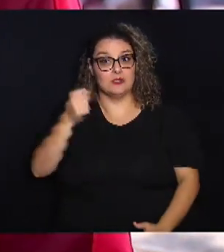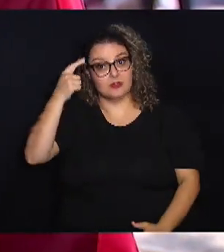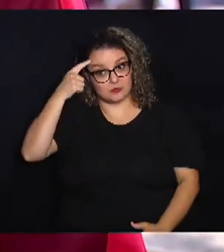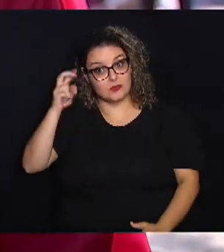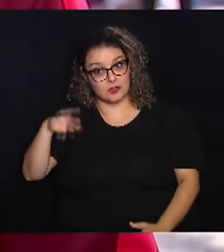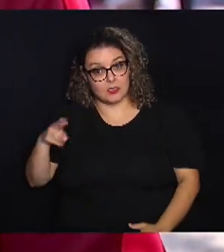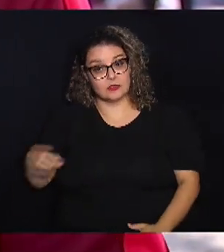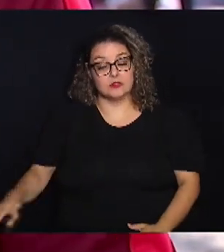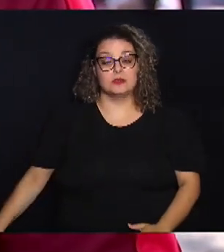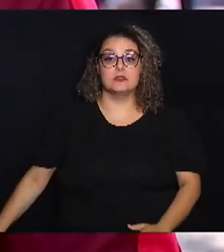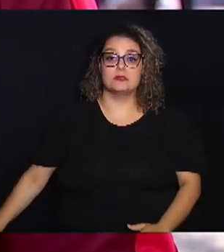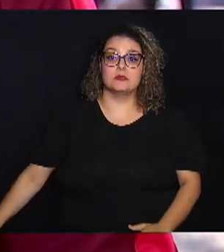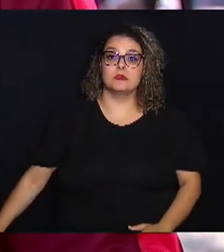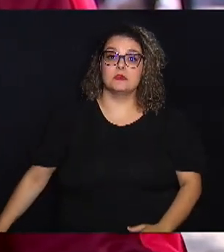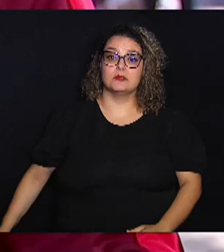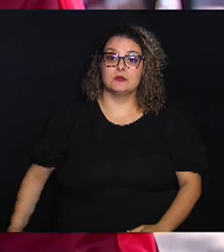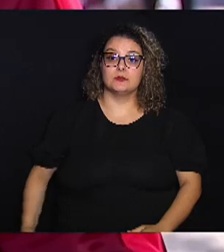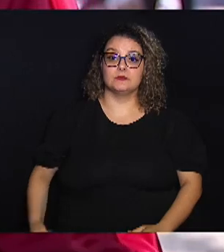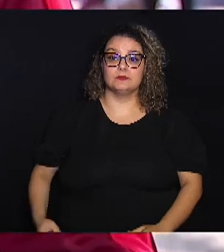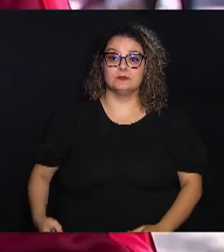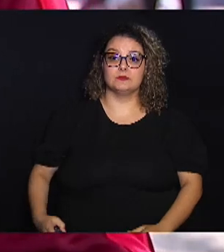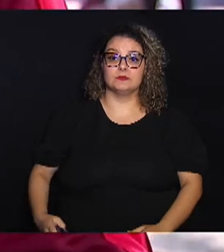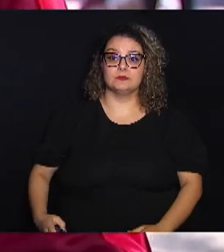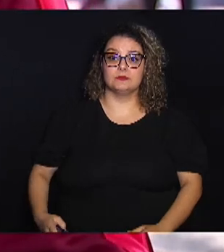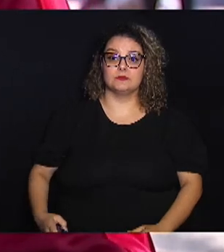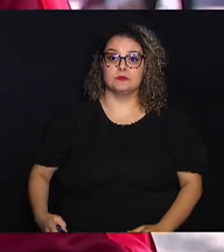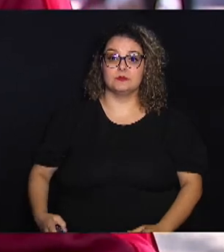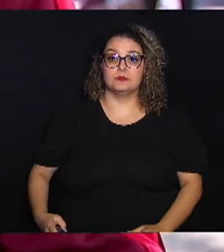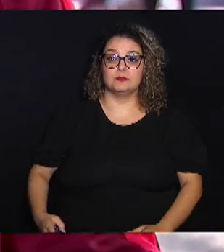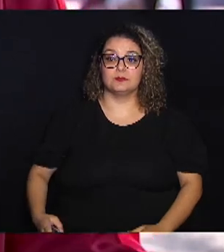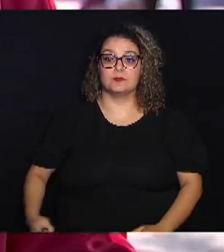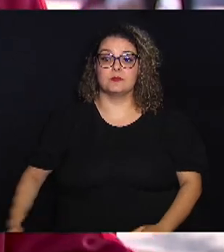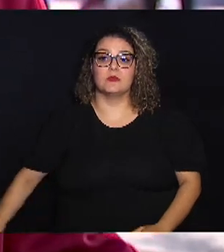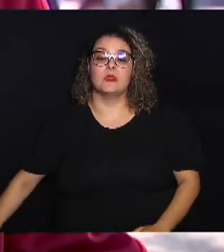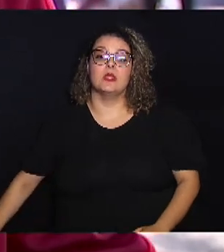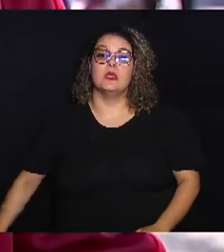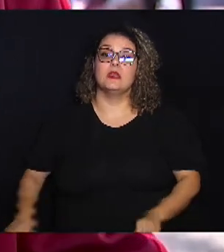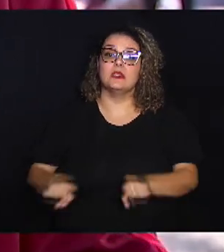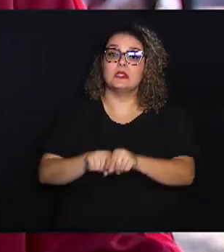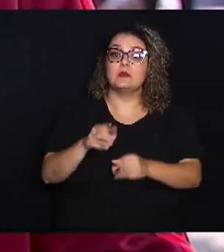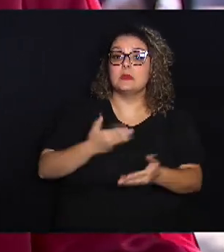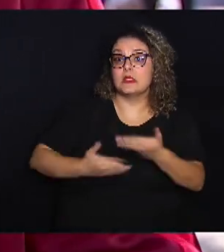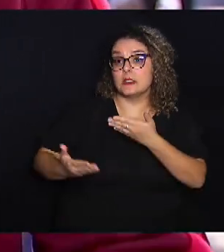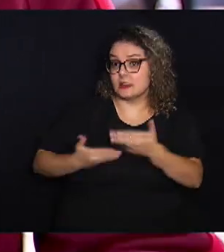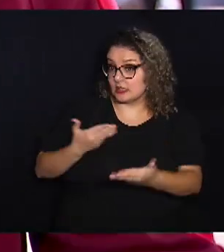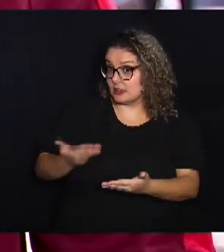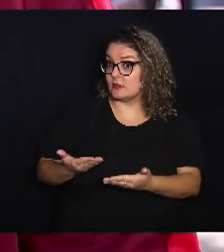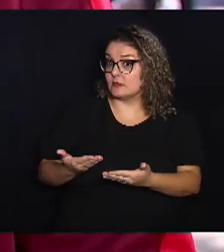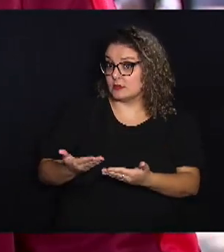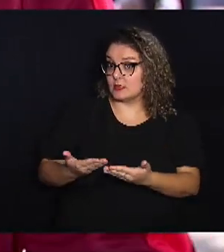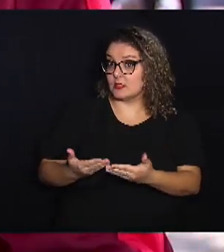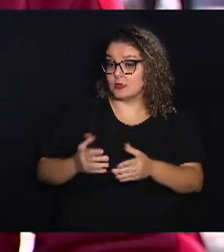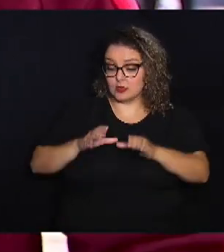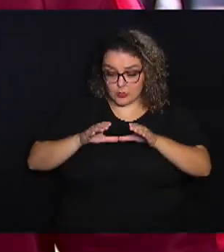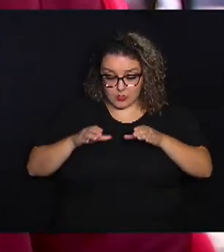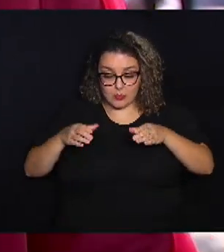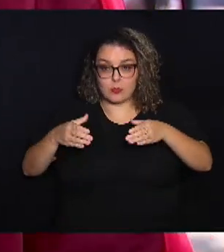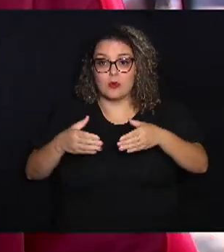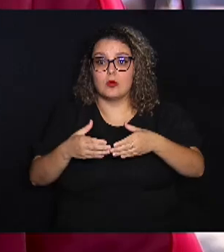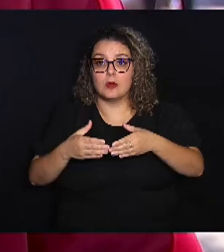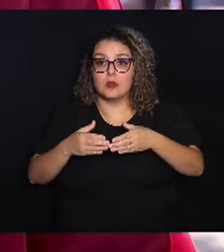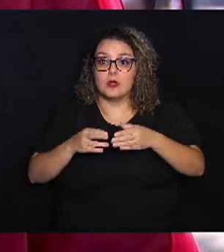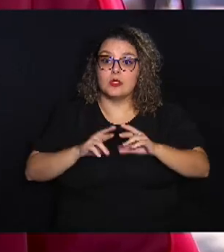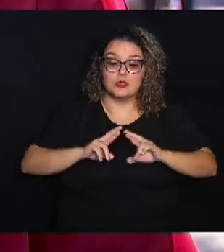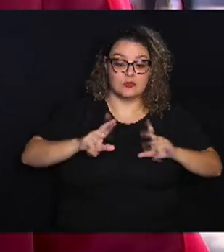né? E também o fato de você estar interagindo com uma comunidade fora do seu